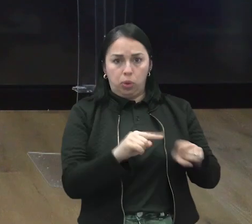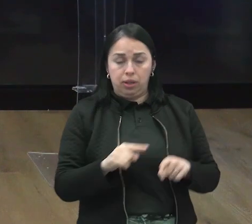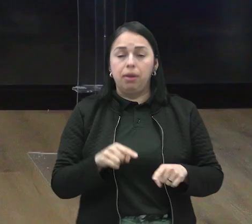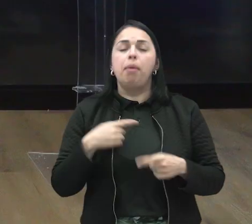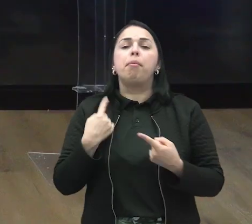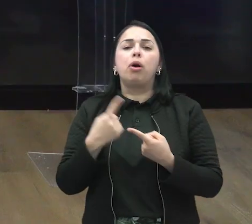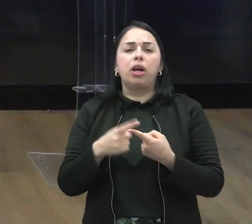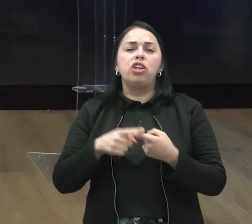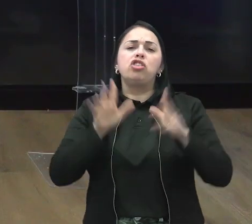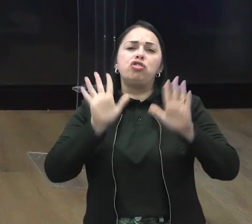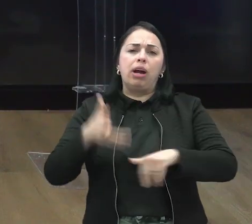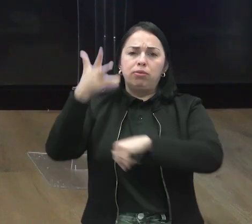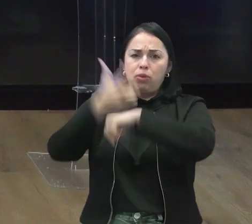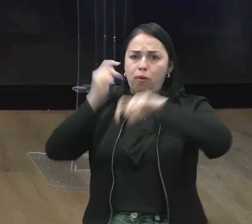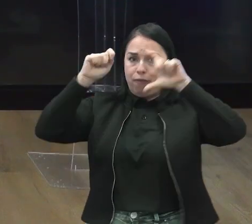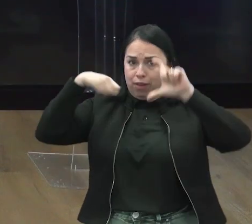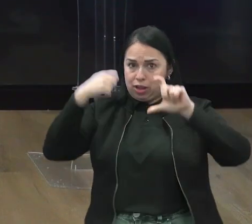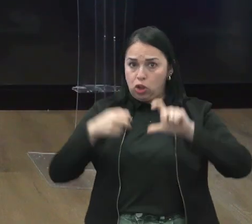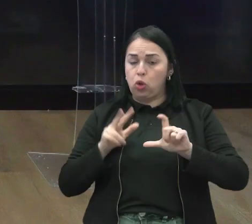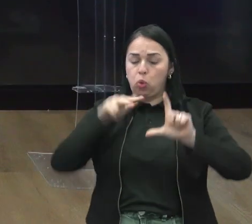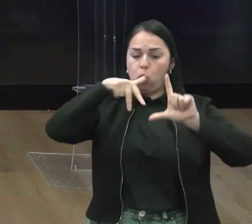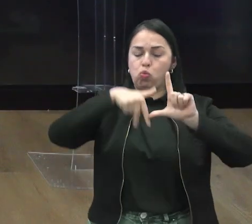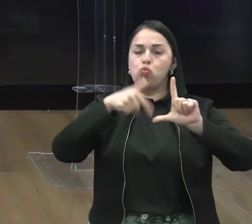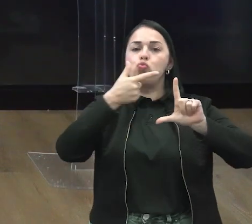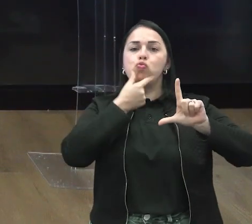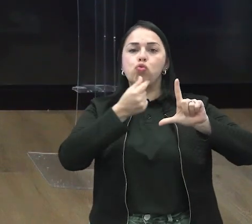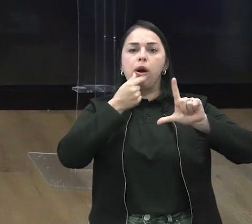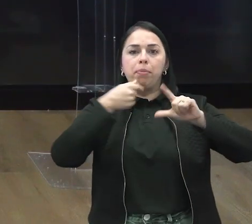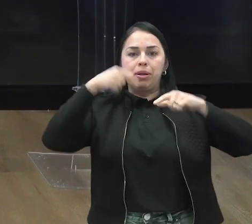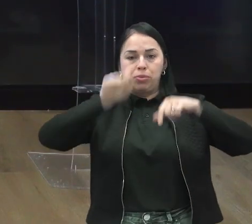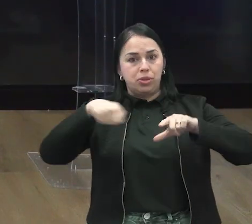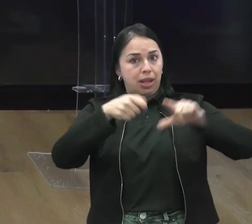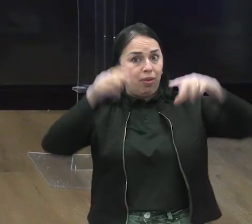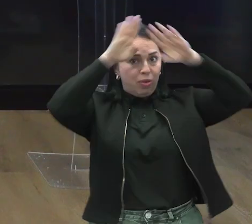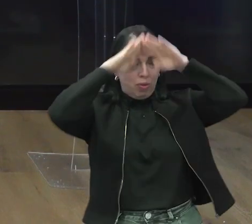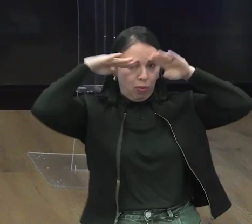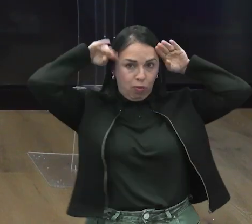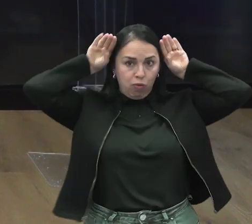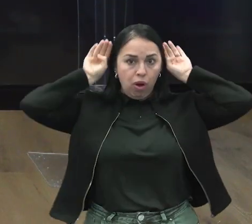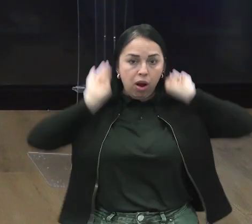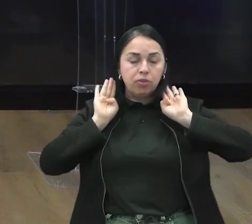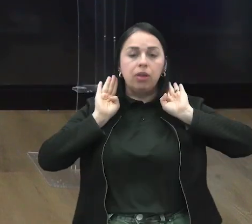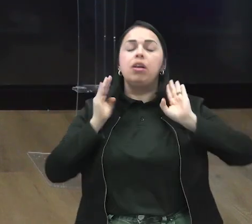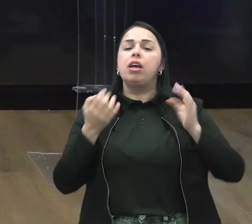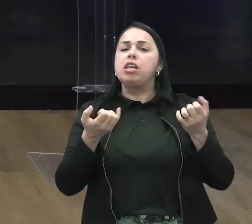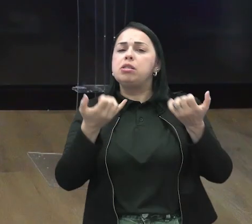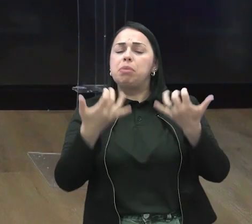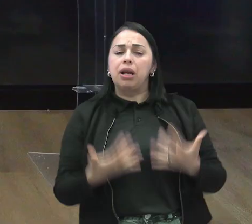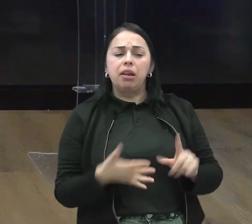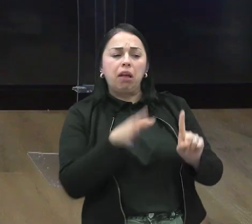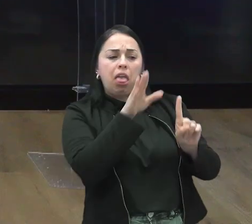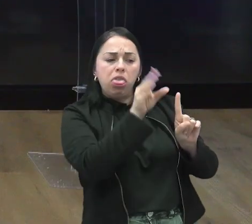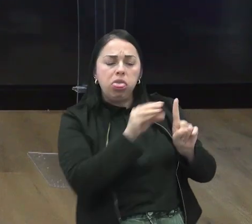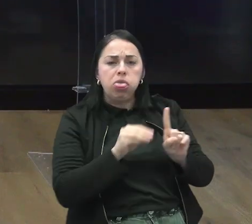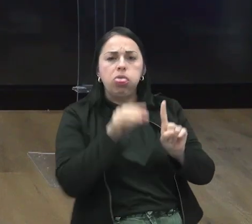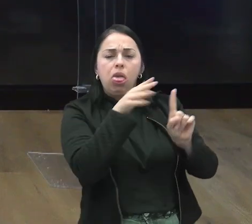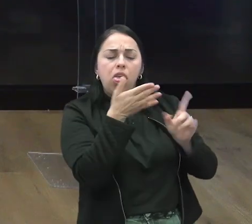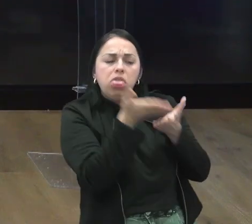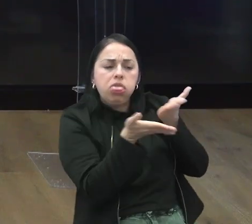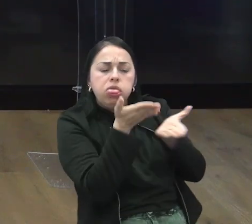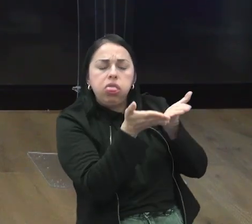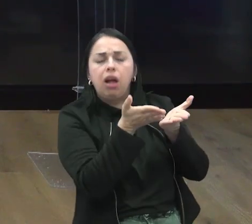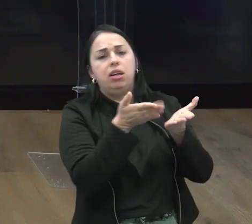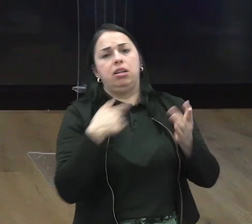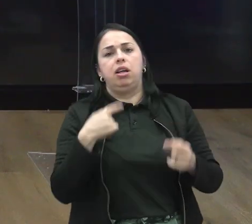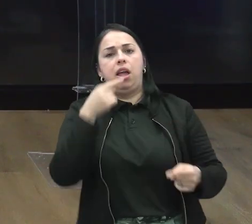após o vídeo do influenciador digital Felca denunciando a exploração de menores nas redes sociais viralizar.